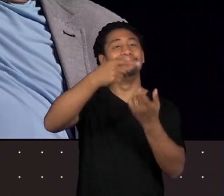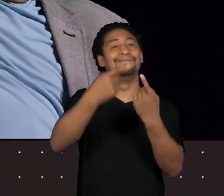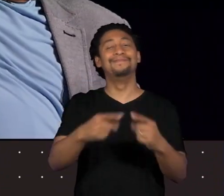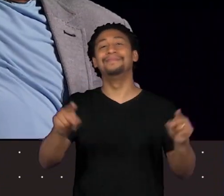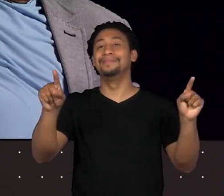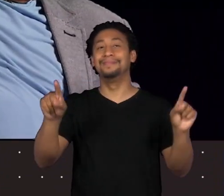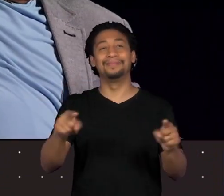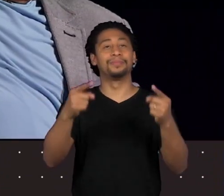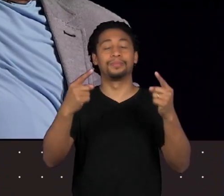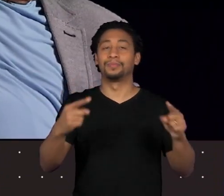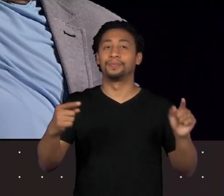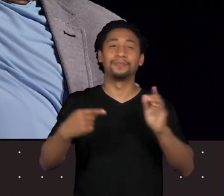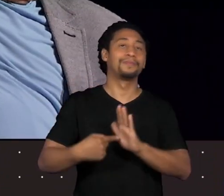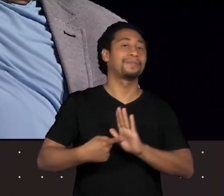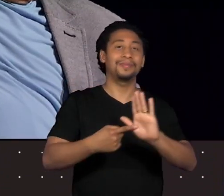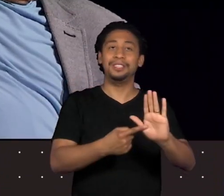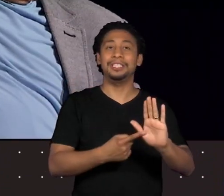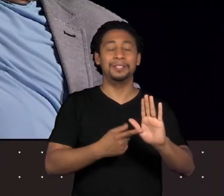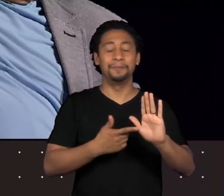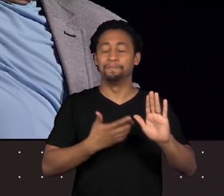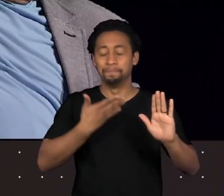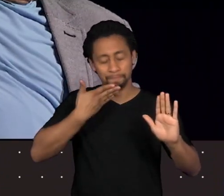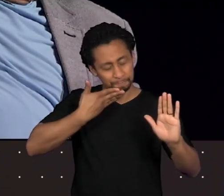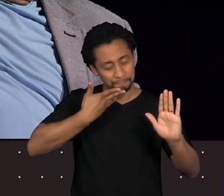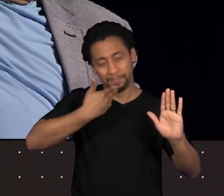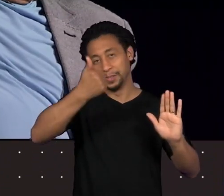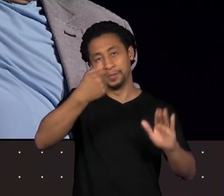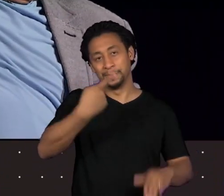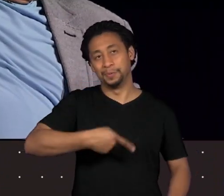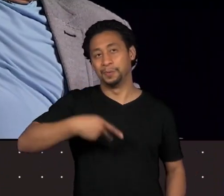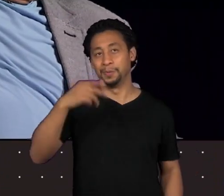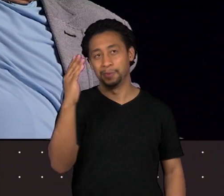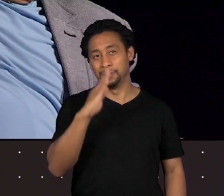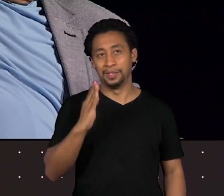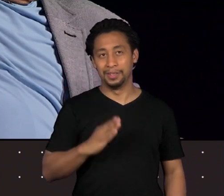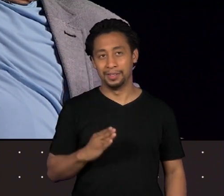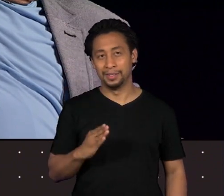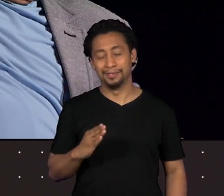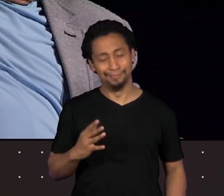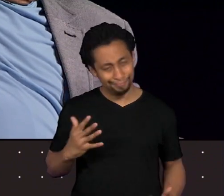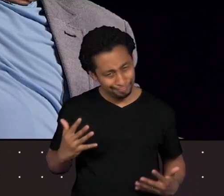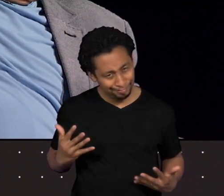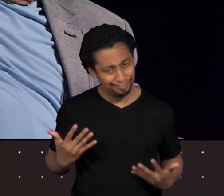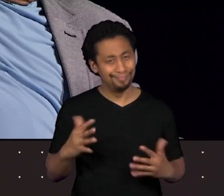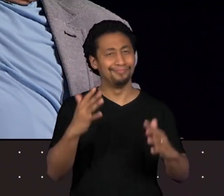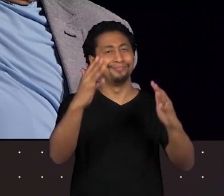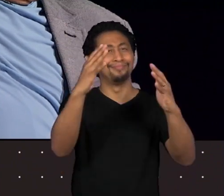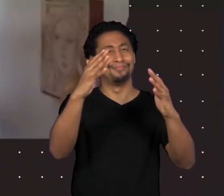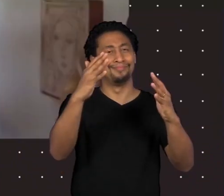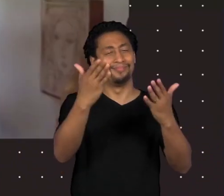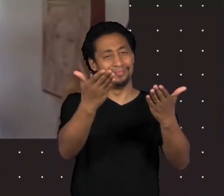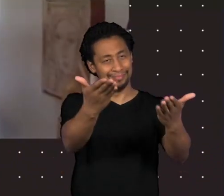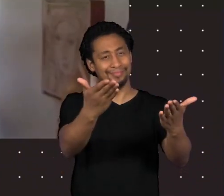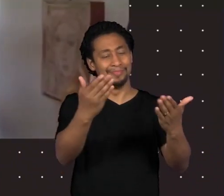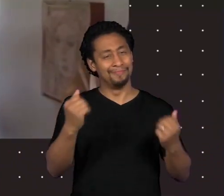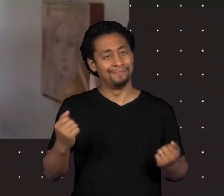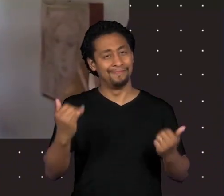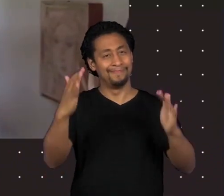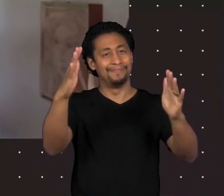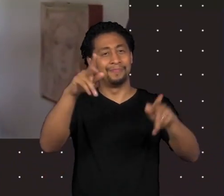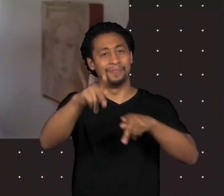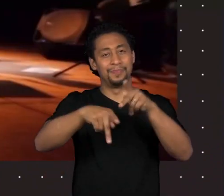o que h de melhor no Brasil viva Ant Viva o povo brasileiro e viva